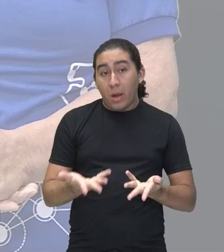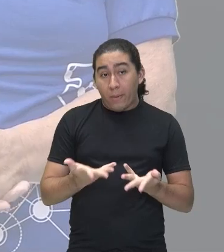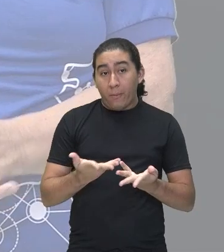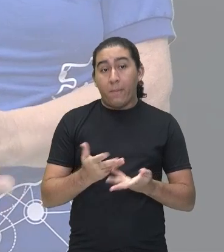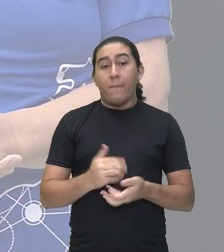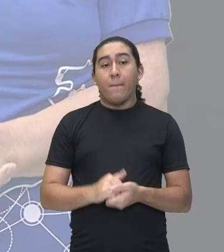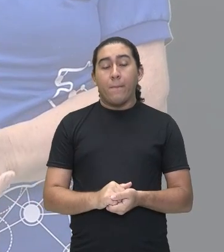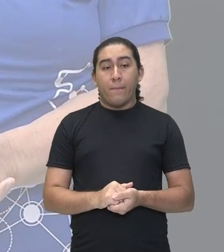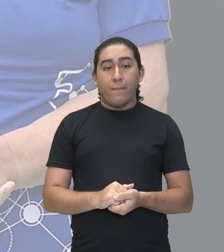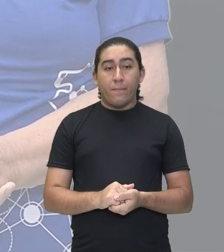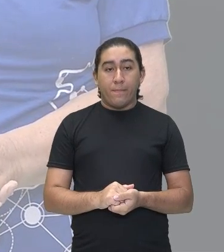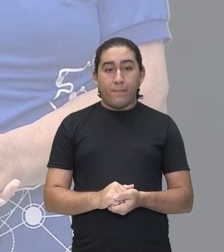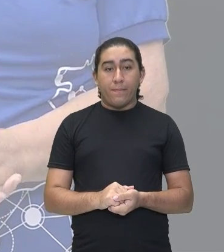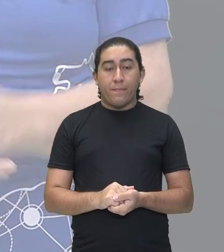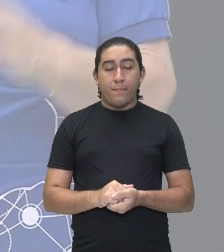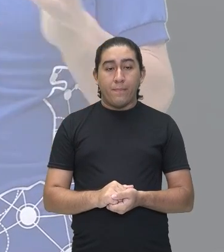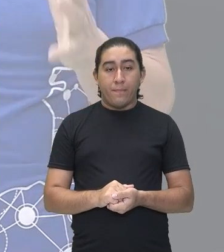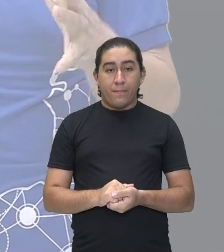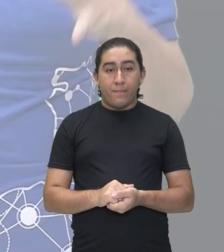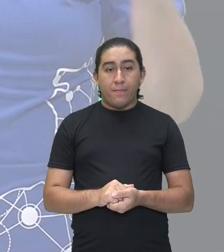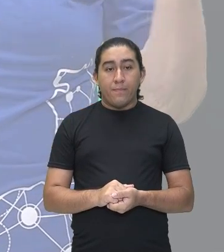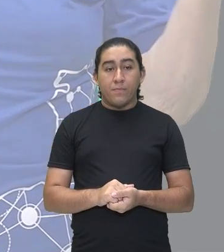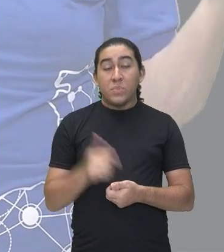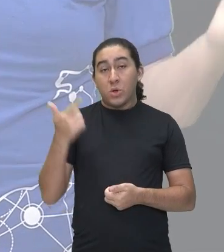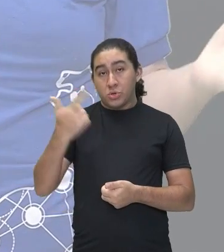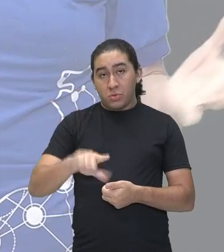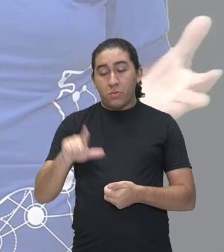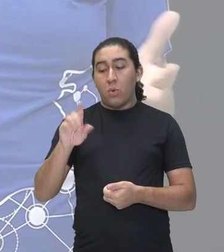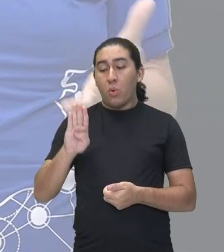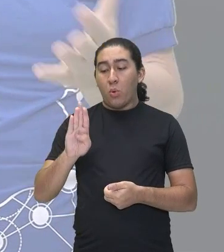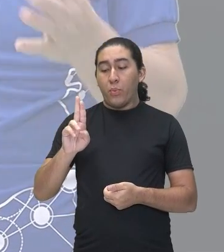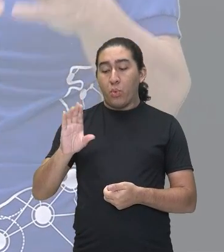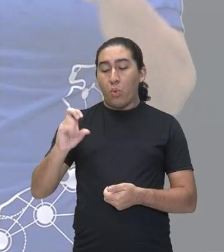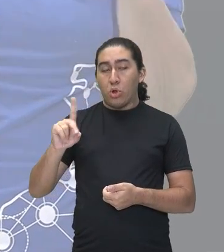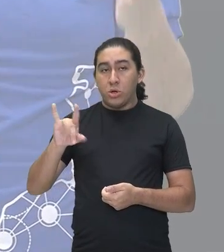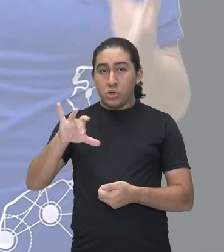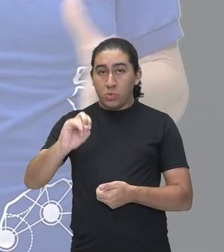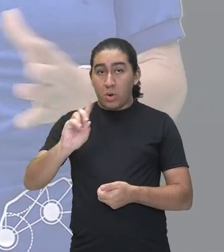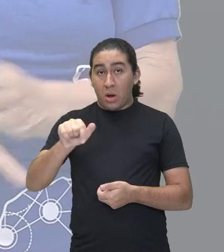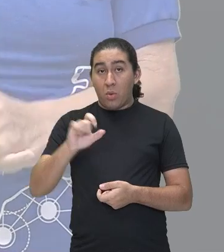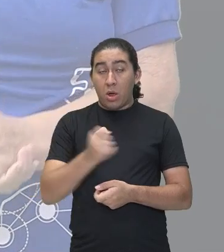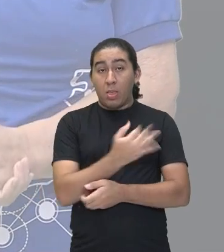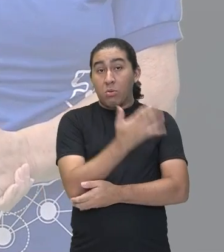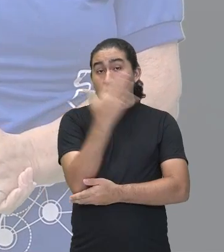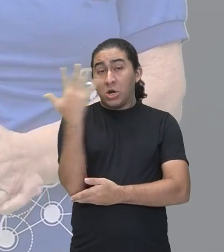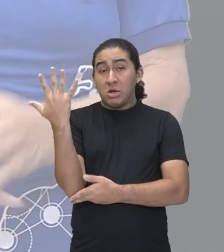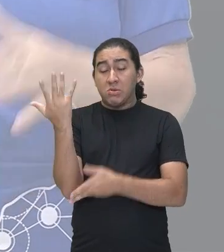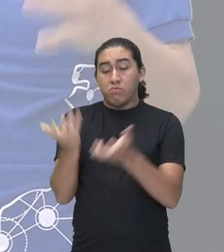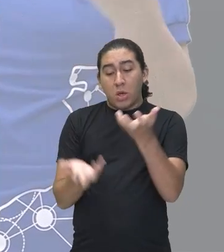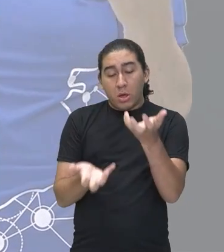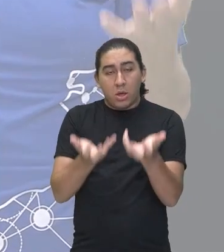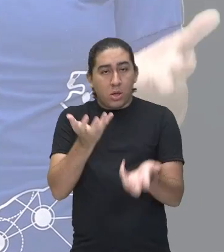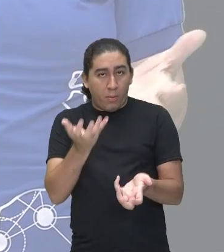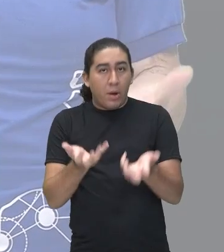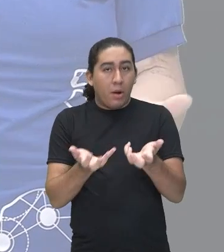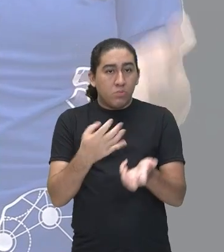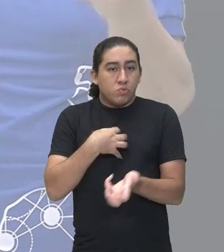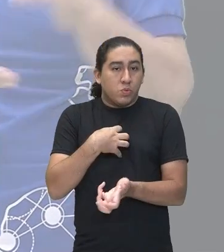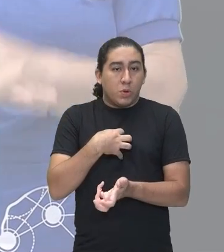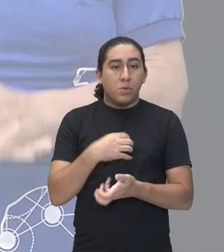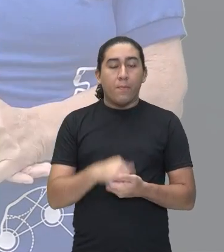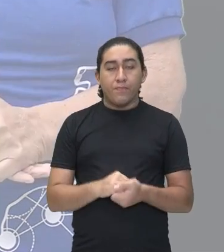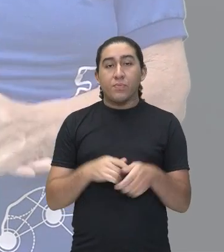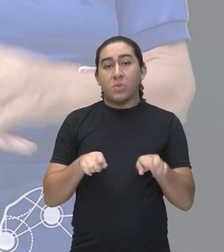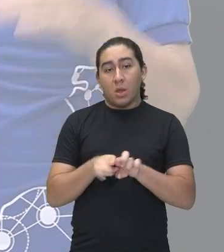Então, vemos aí o bucolismo, que é a natureza em perfeita harmonia. O